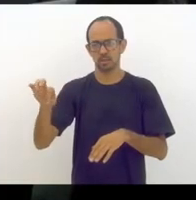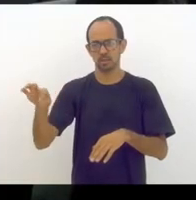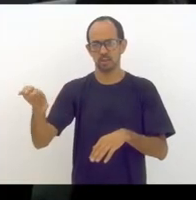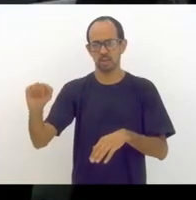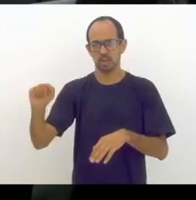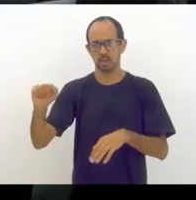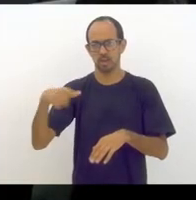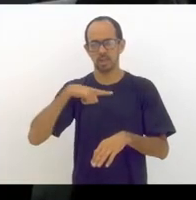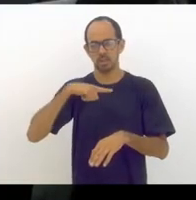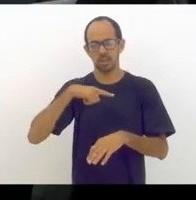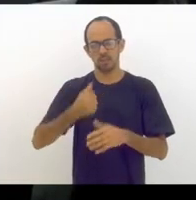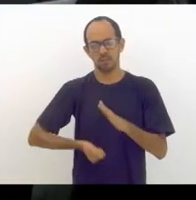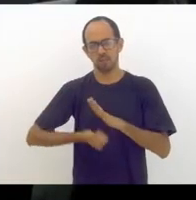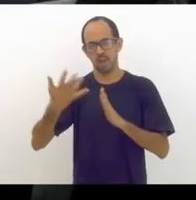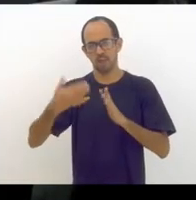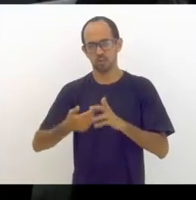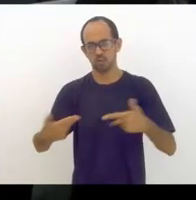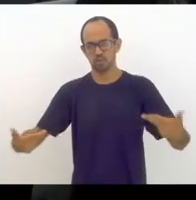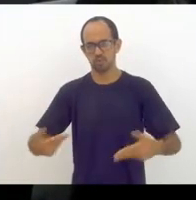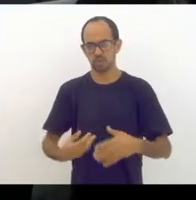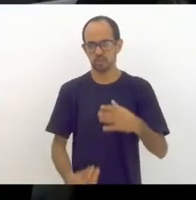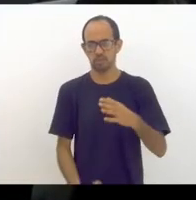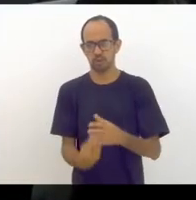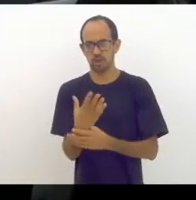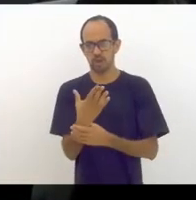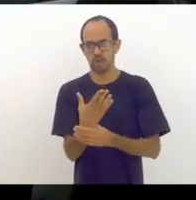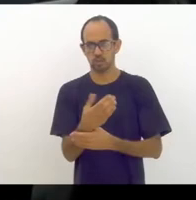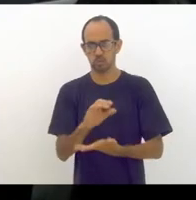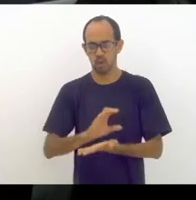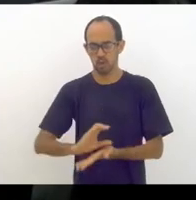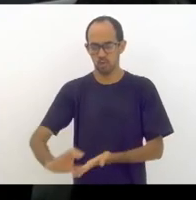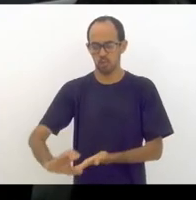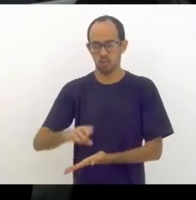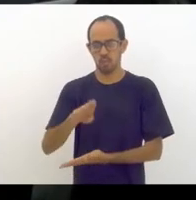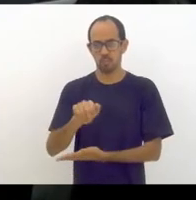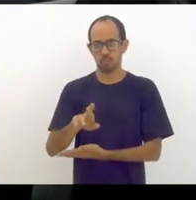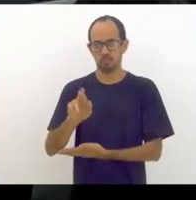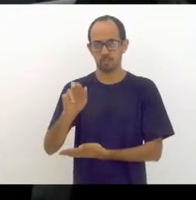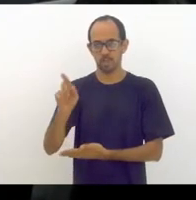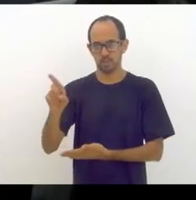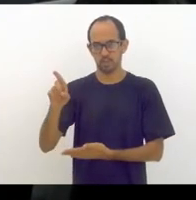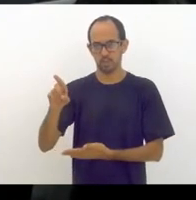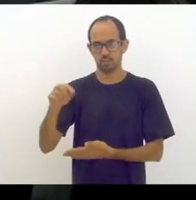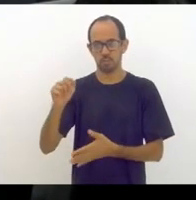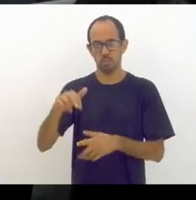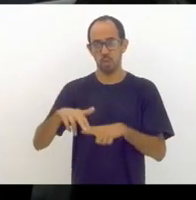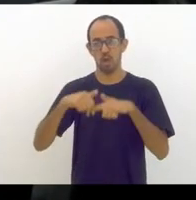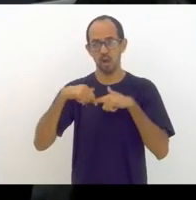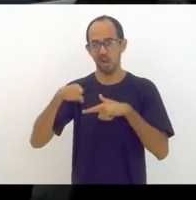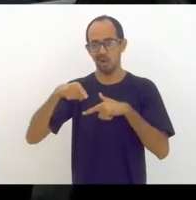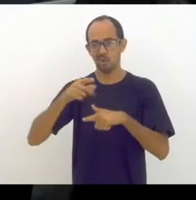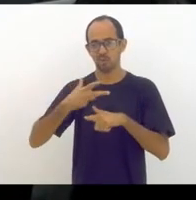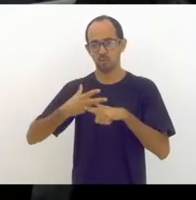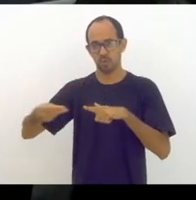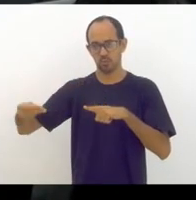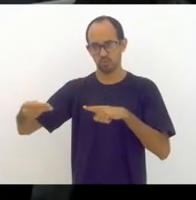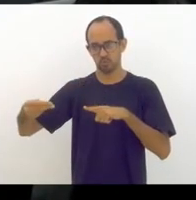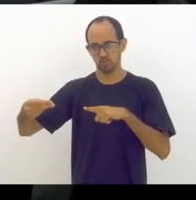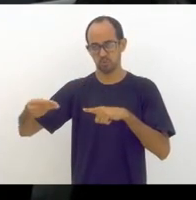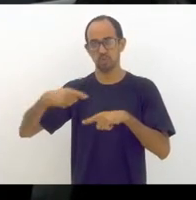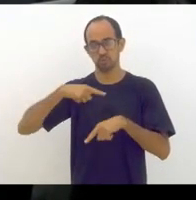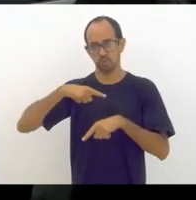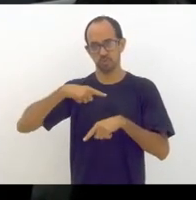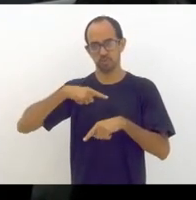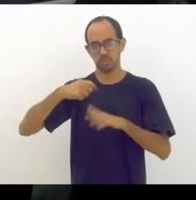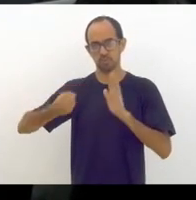coisas que surgiram em função com recursos do BID por causa do refúgio, por causa da existência do refúgio. Então, tem o impacto